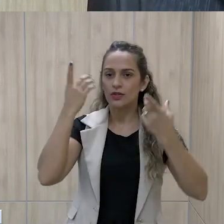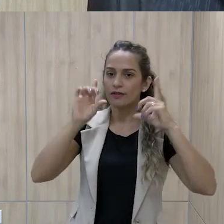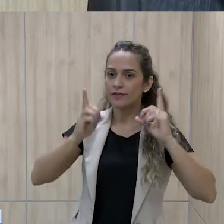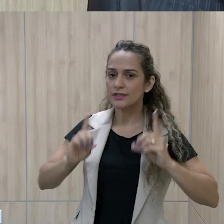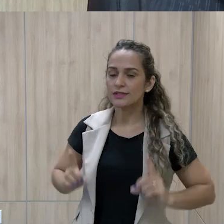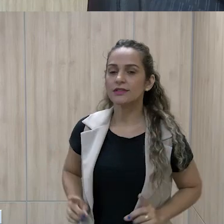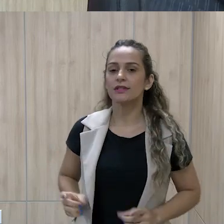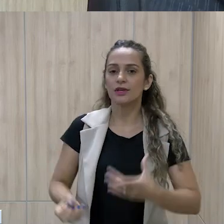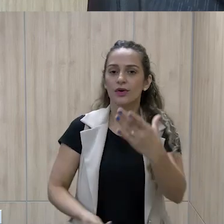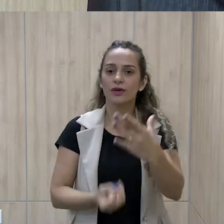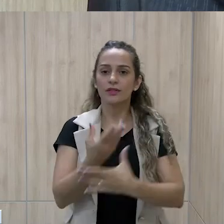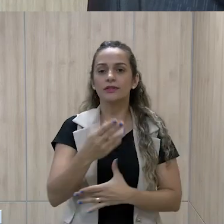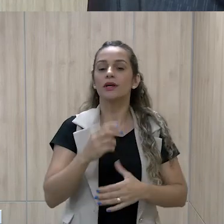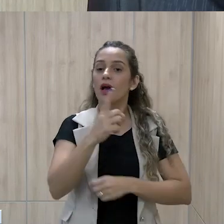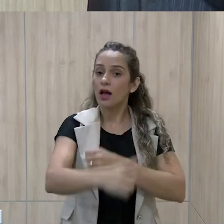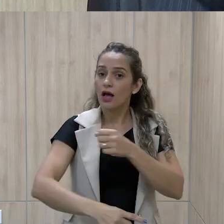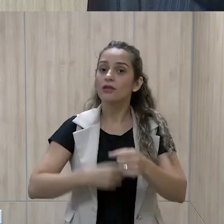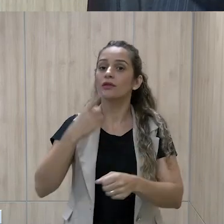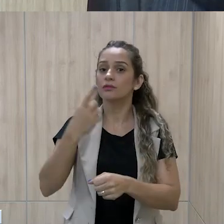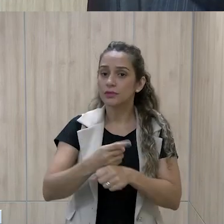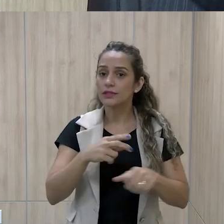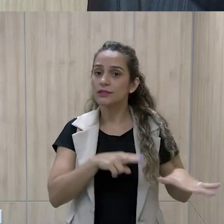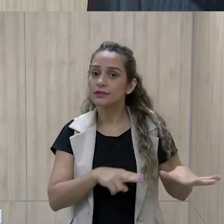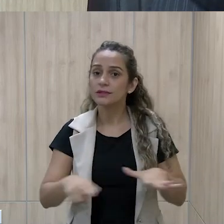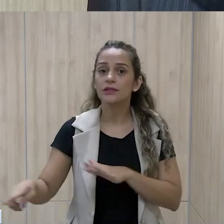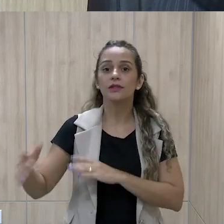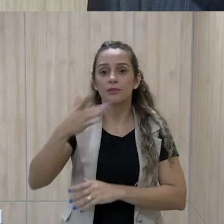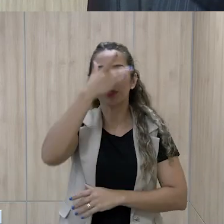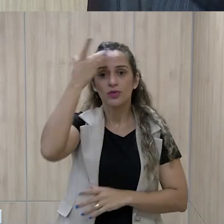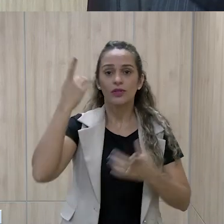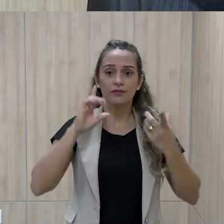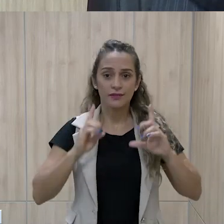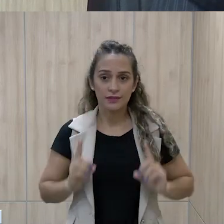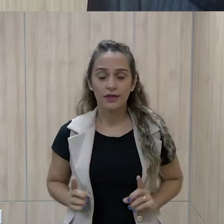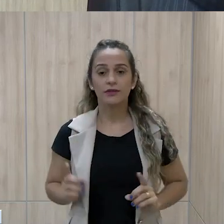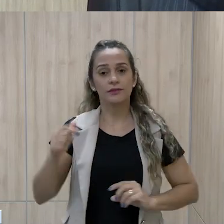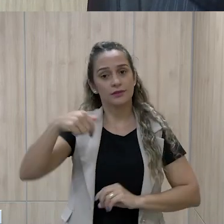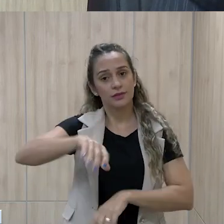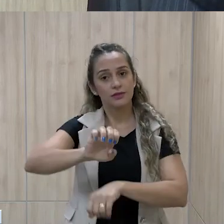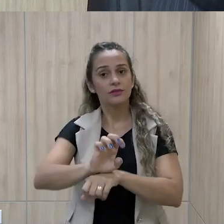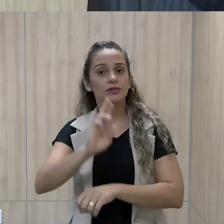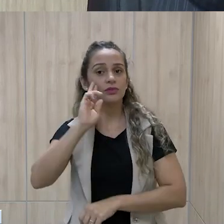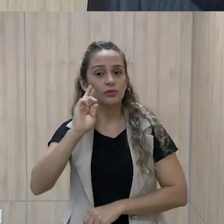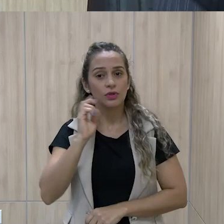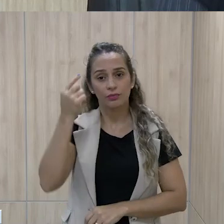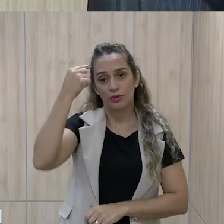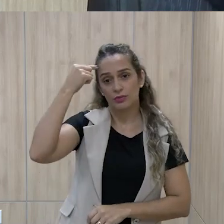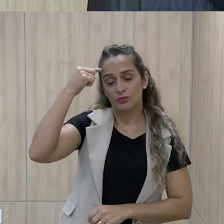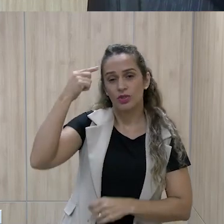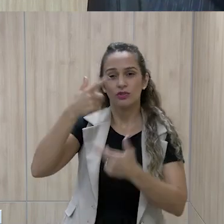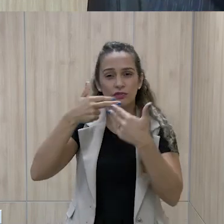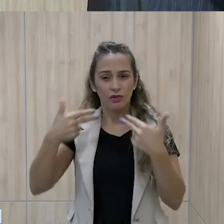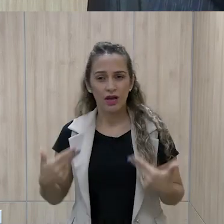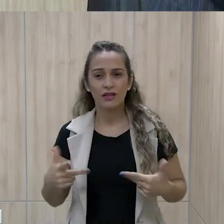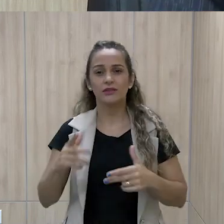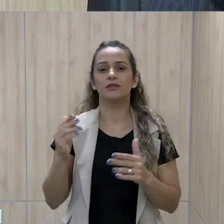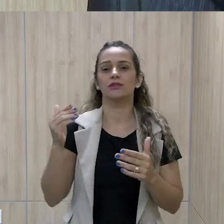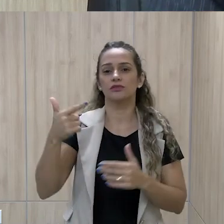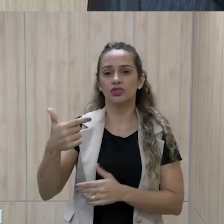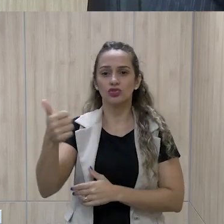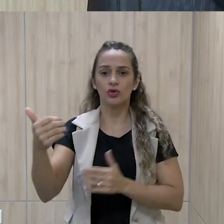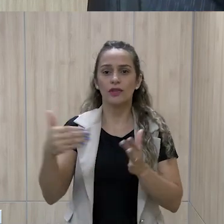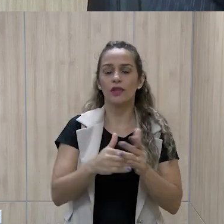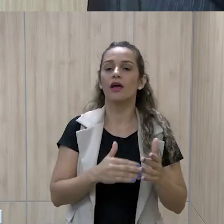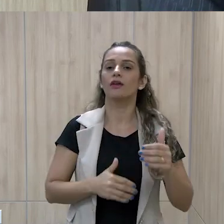e esportiva da pessoa com deficiência ser realizado anualmente durante a semana da pessoa quando deficiência intelectual e